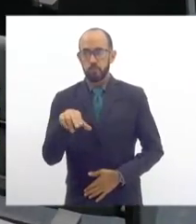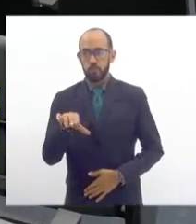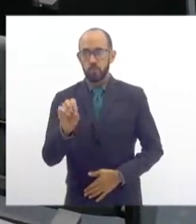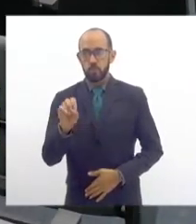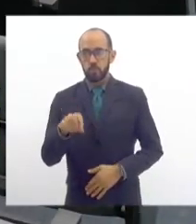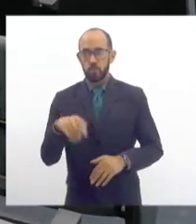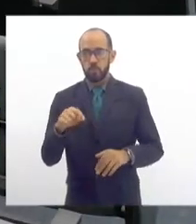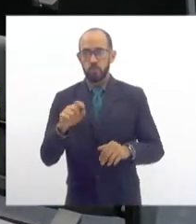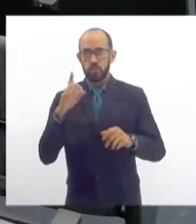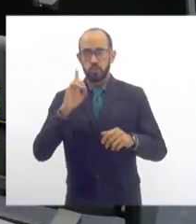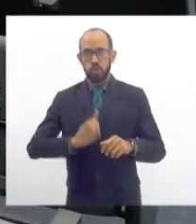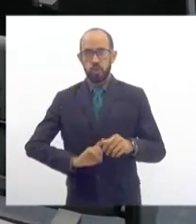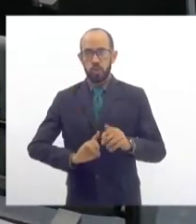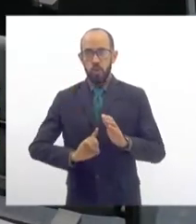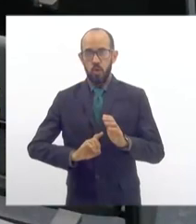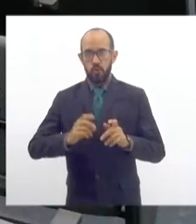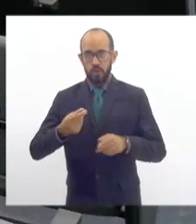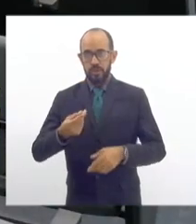Luiz.